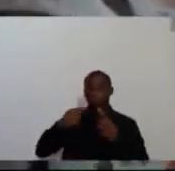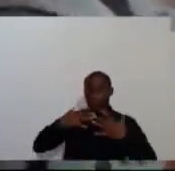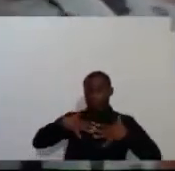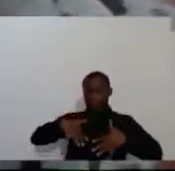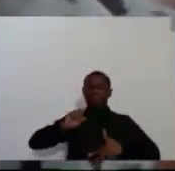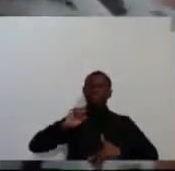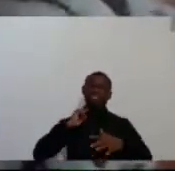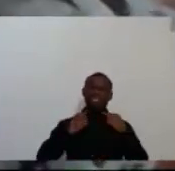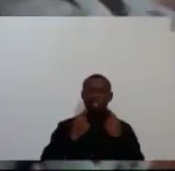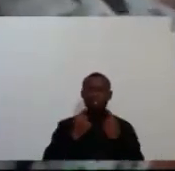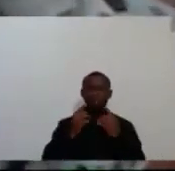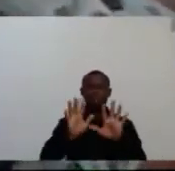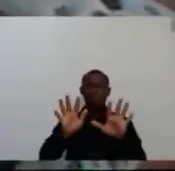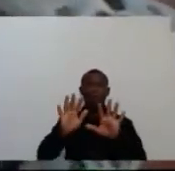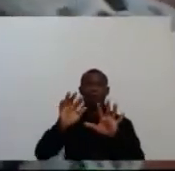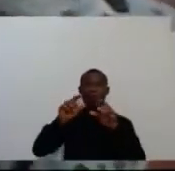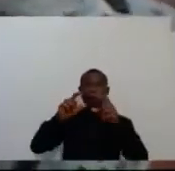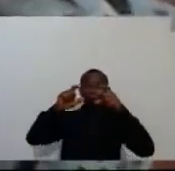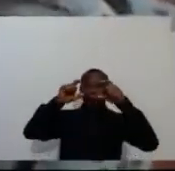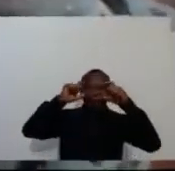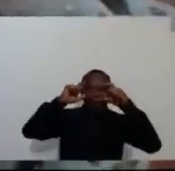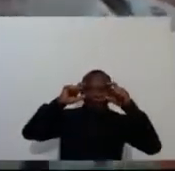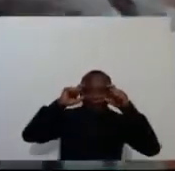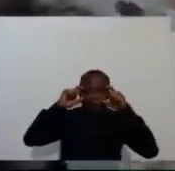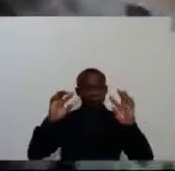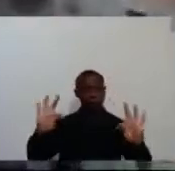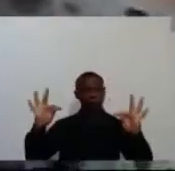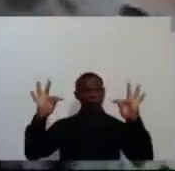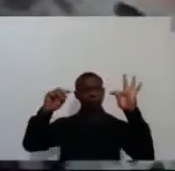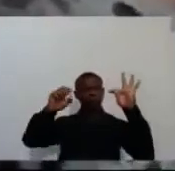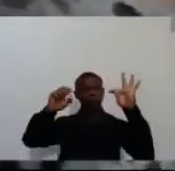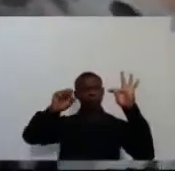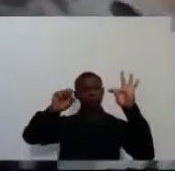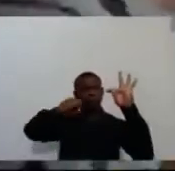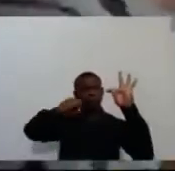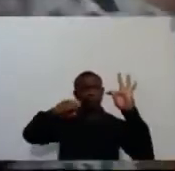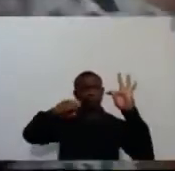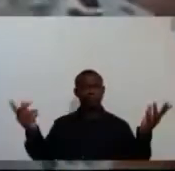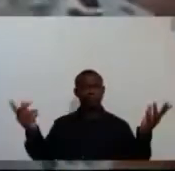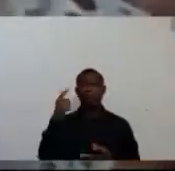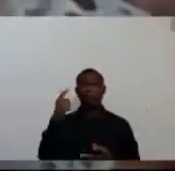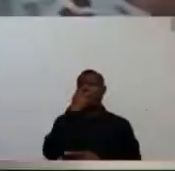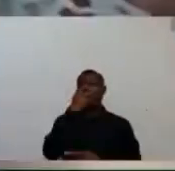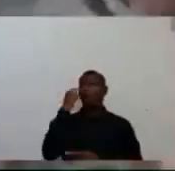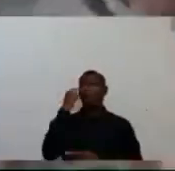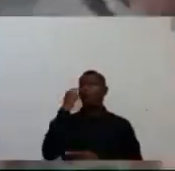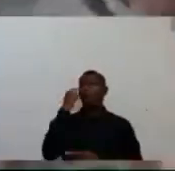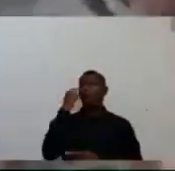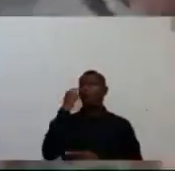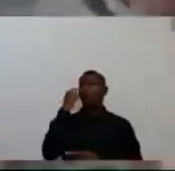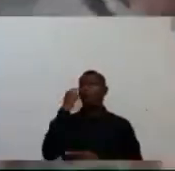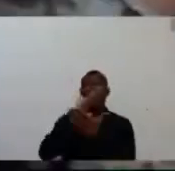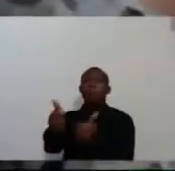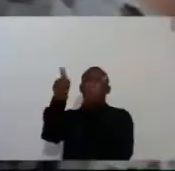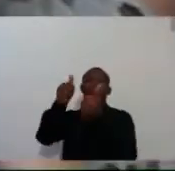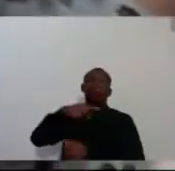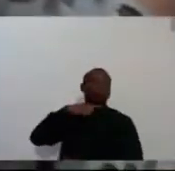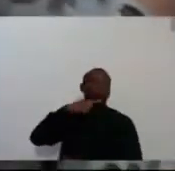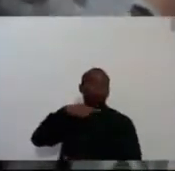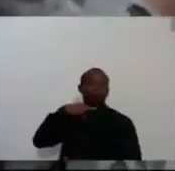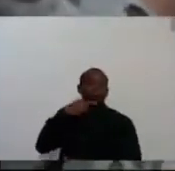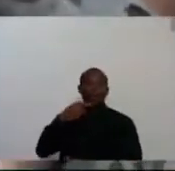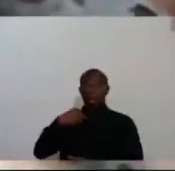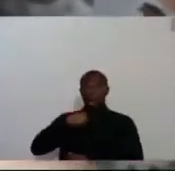óculos é uma tecnologia, afinal de contas, né? Sem ele, pouco enxergaria. Então, a partir das nossas necessidades,